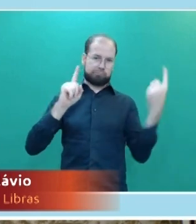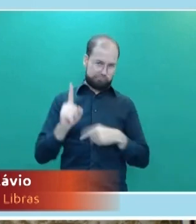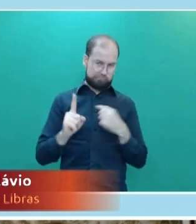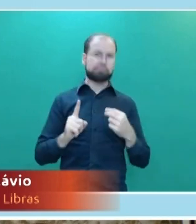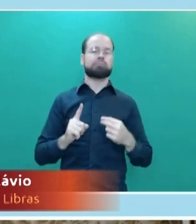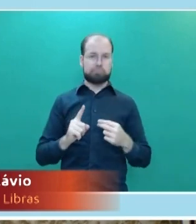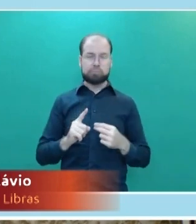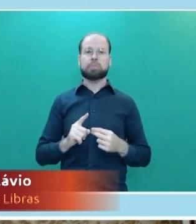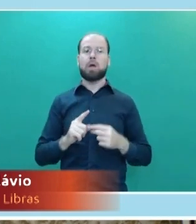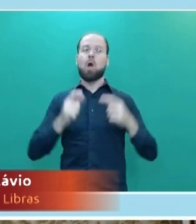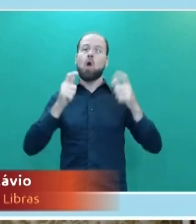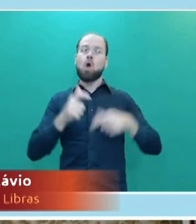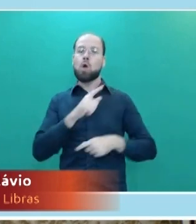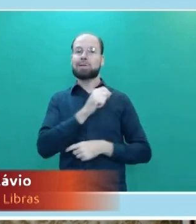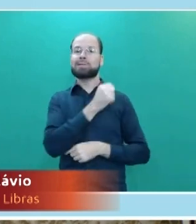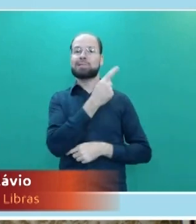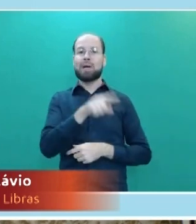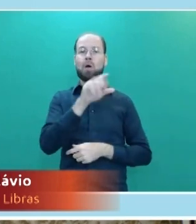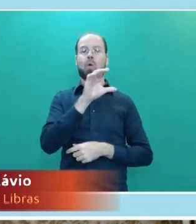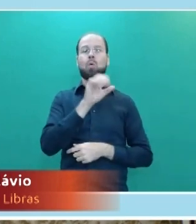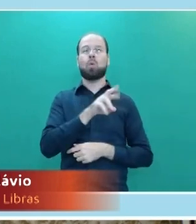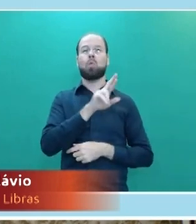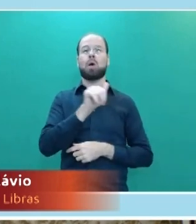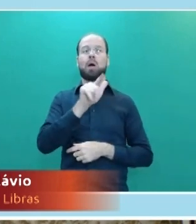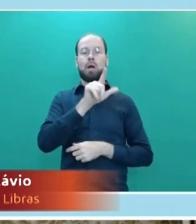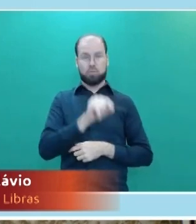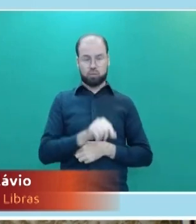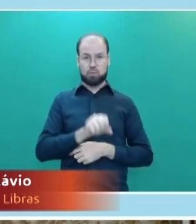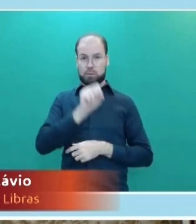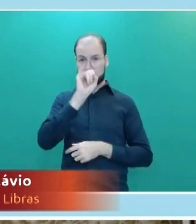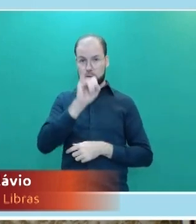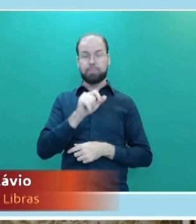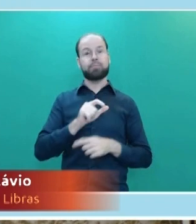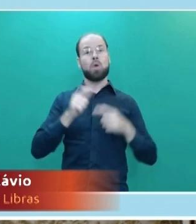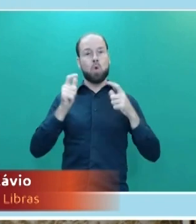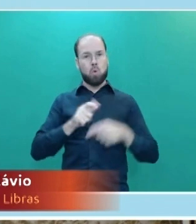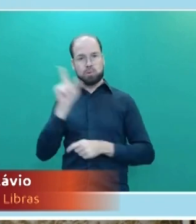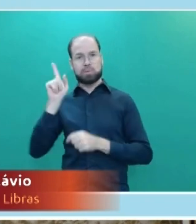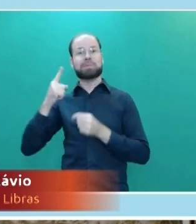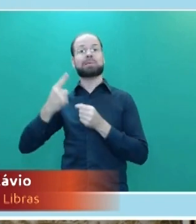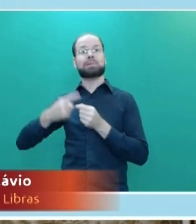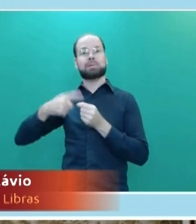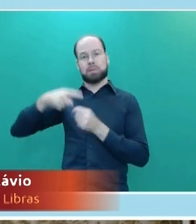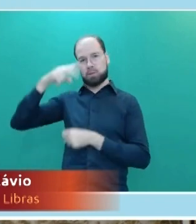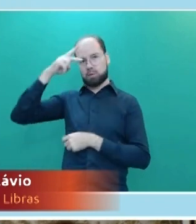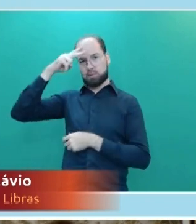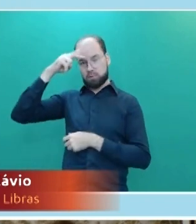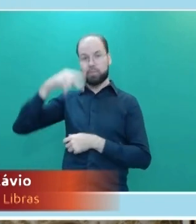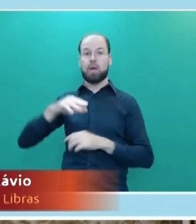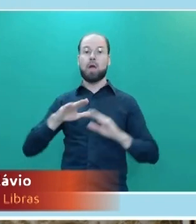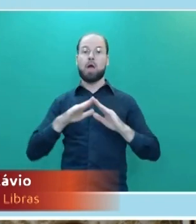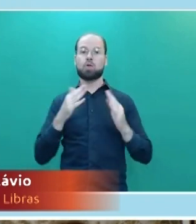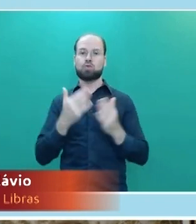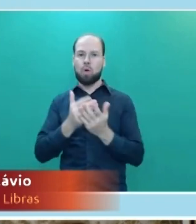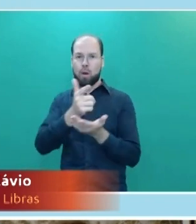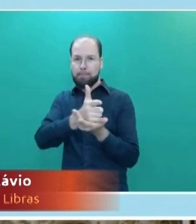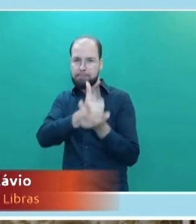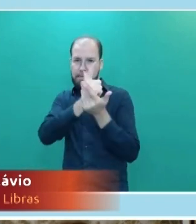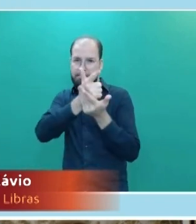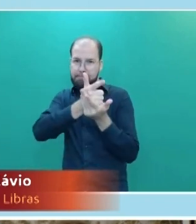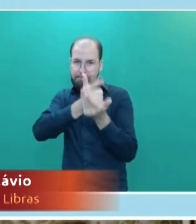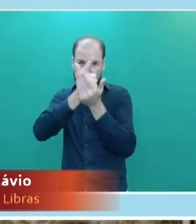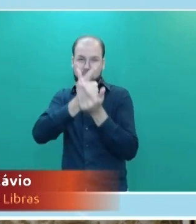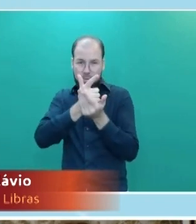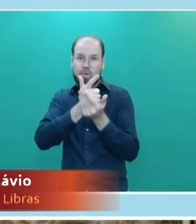tem pais que levam crianças para a escola Hunter, aqui em Jataí, uma escola de tiro para criança, que acabou de, né, surgir